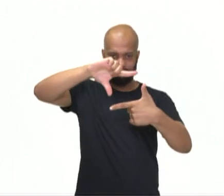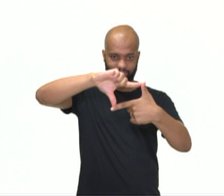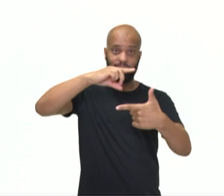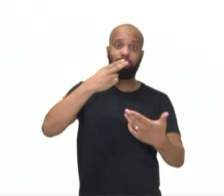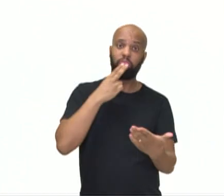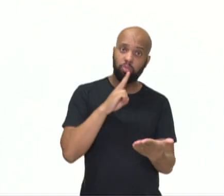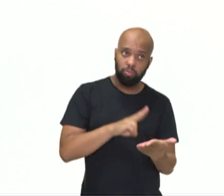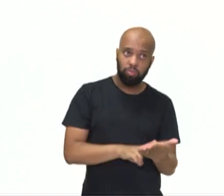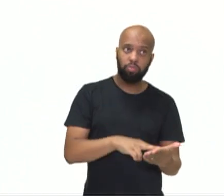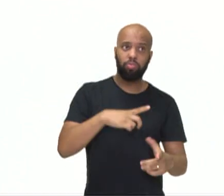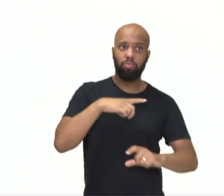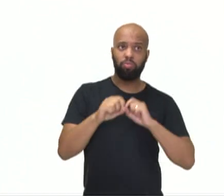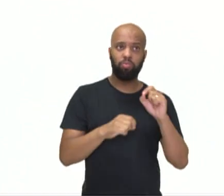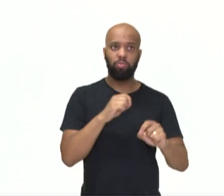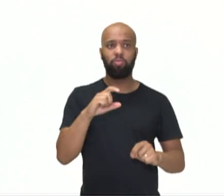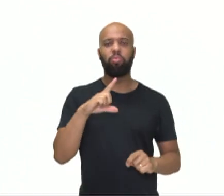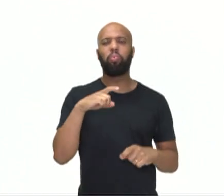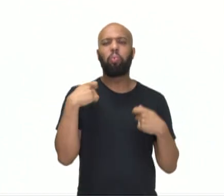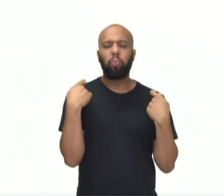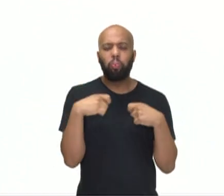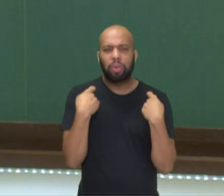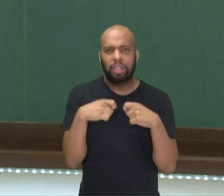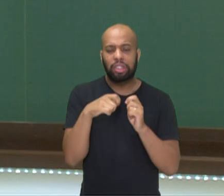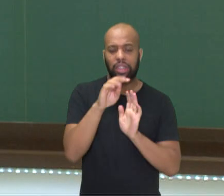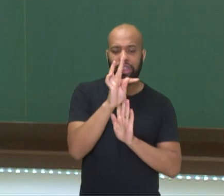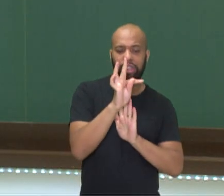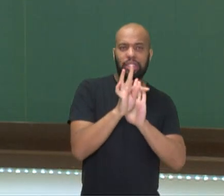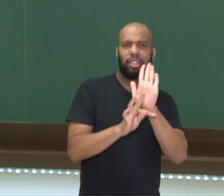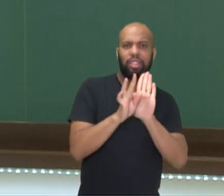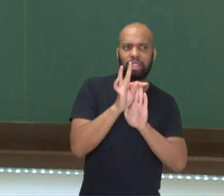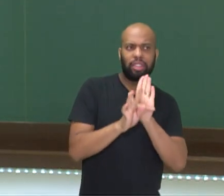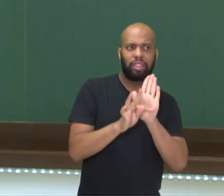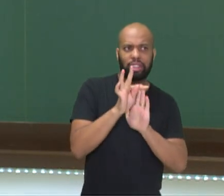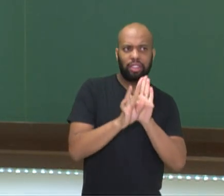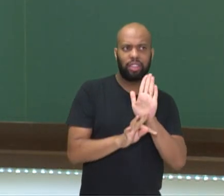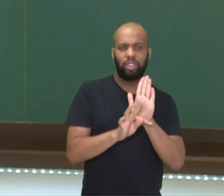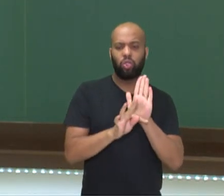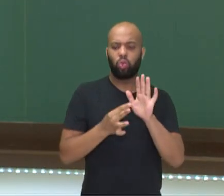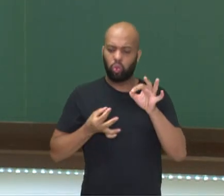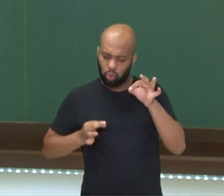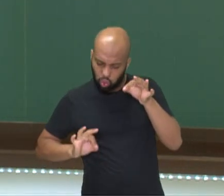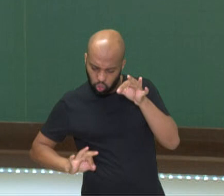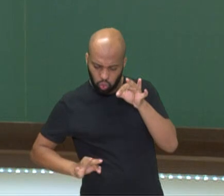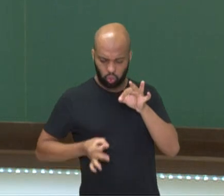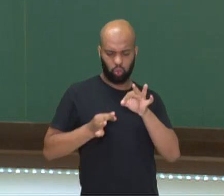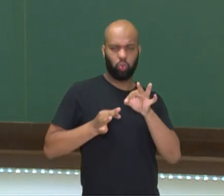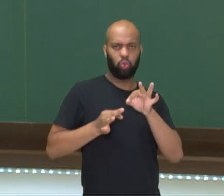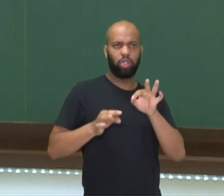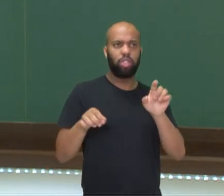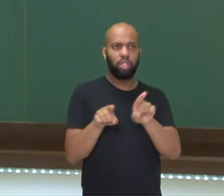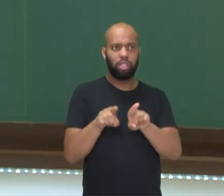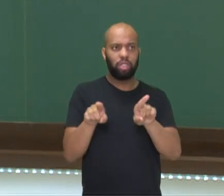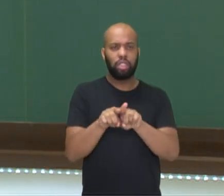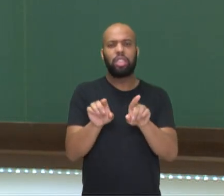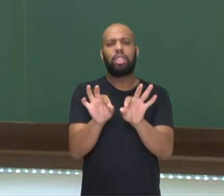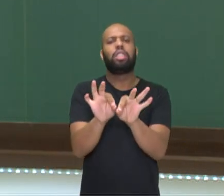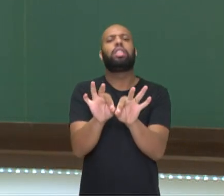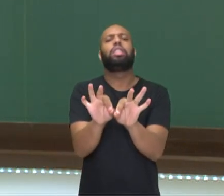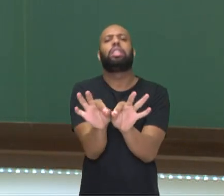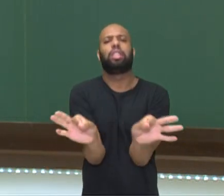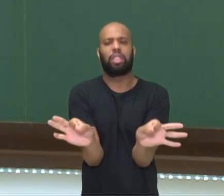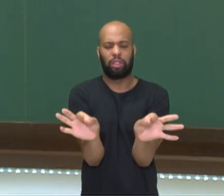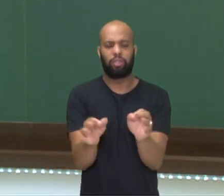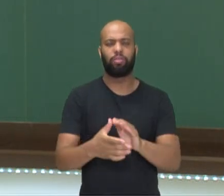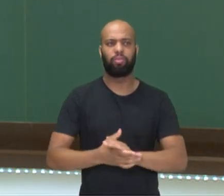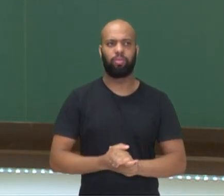ser curto e sencillo, ou seja, é um texto que costuma ser curto e ele é